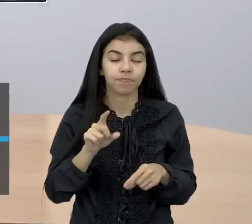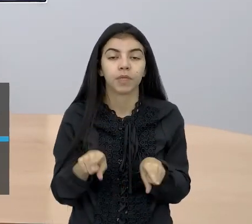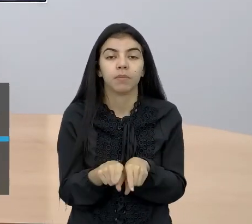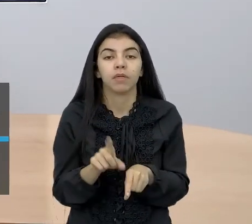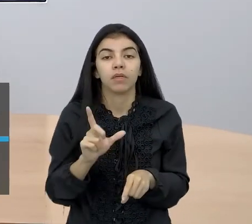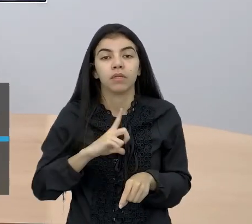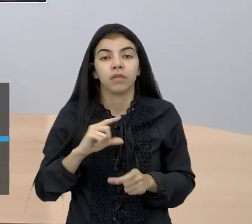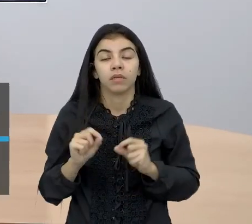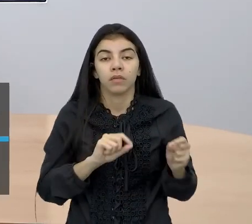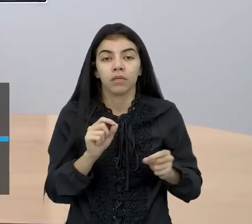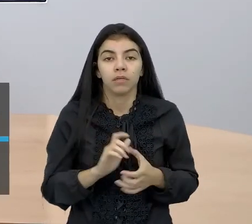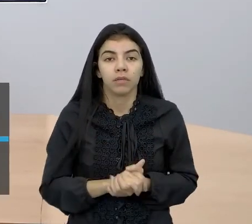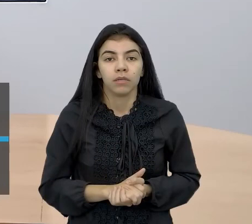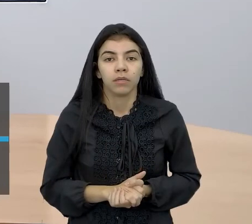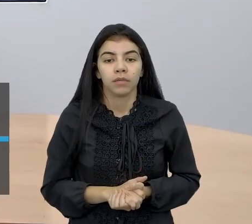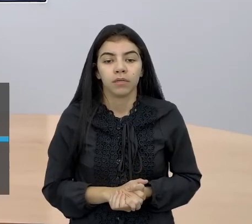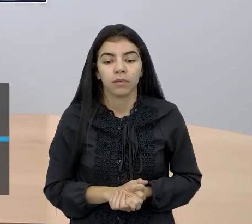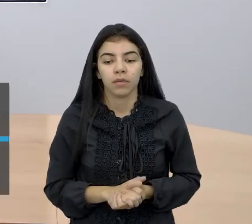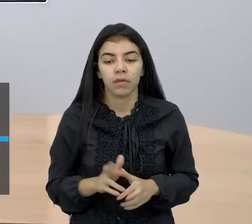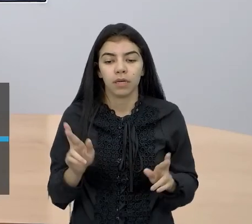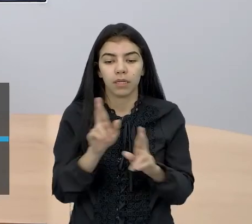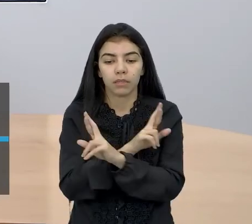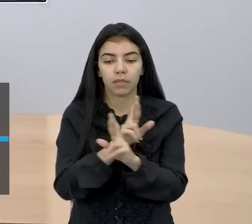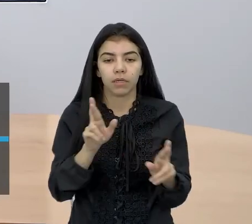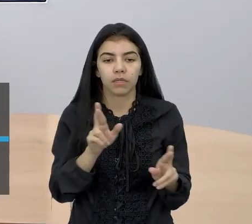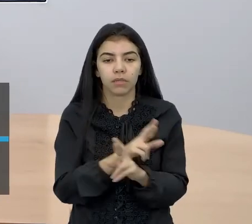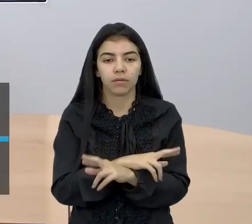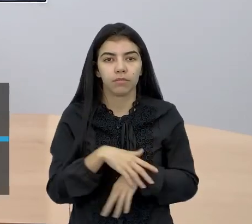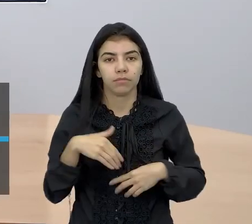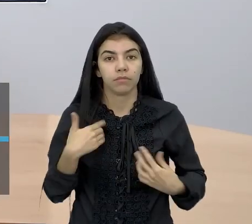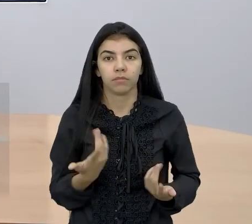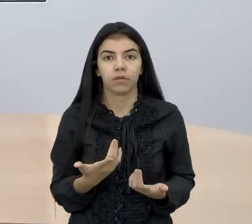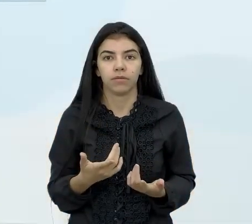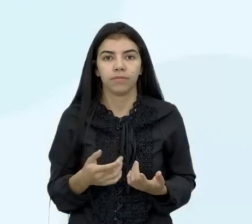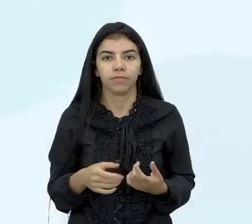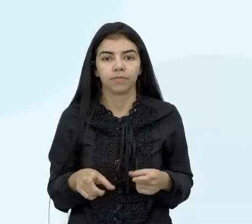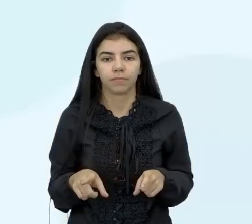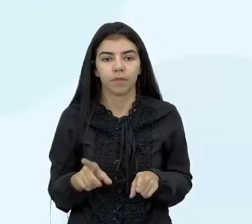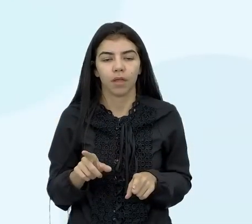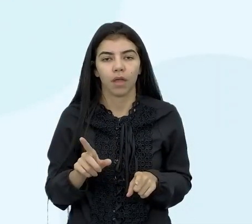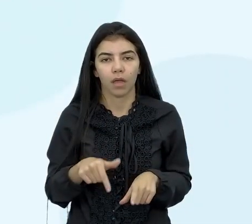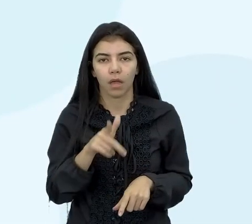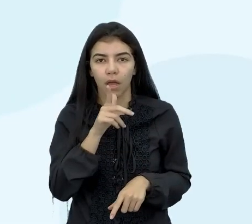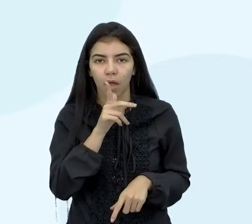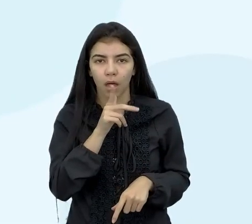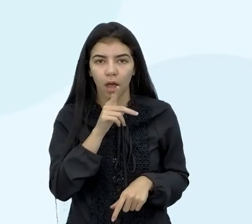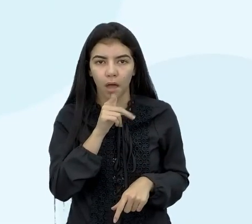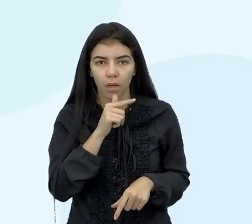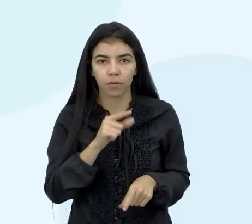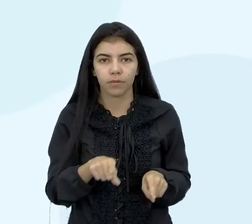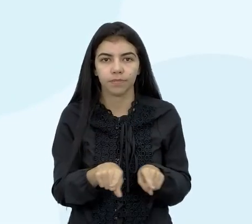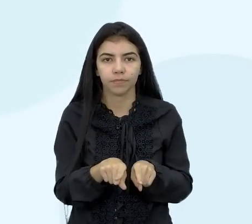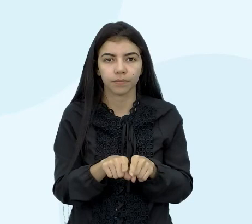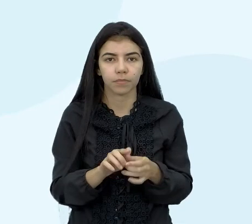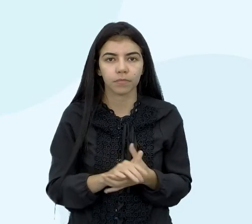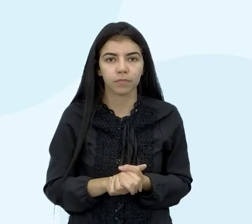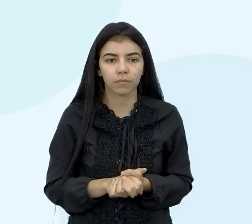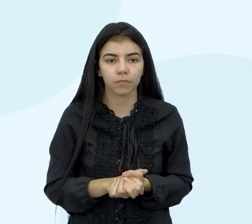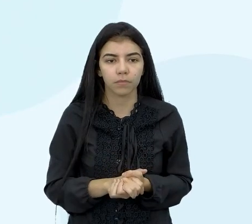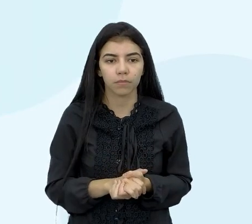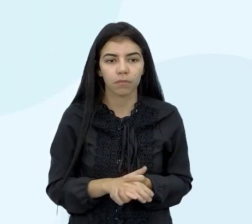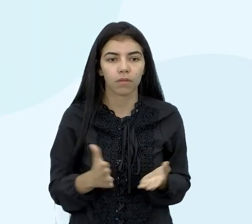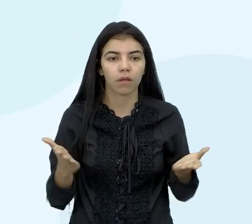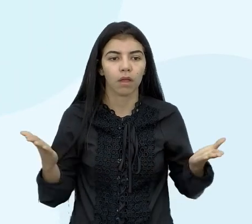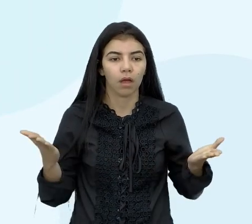têm essa relação. Bom, e também a água vai ficar nos macroporos